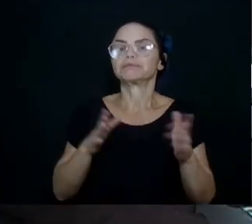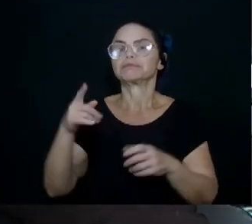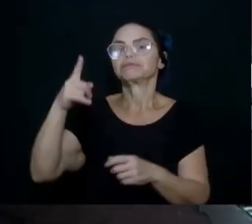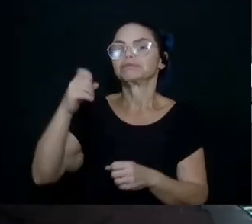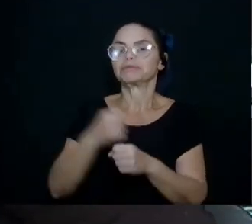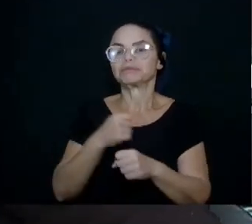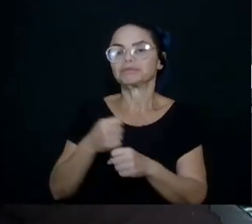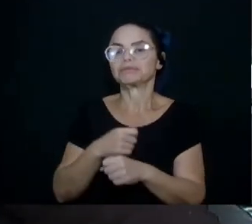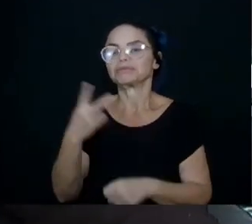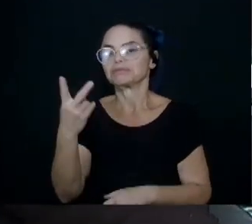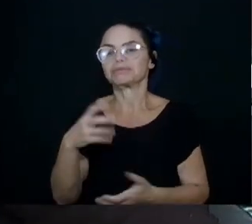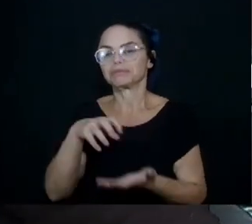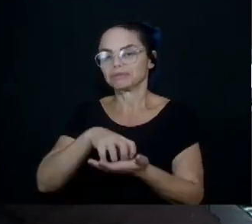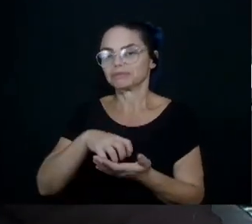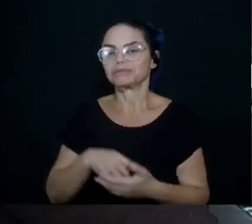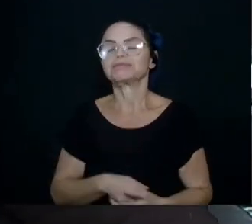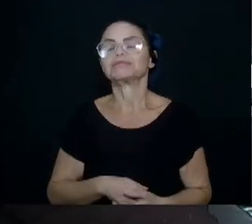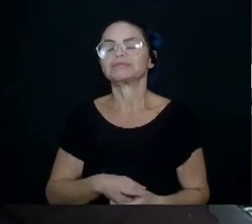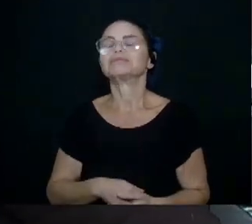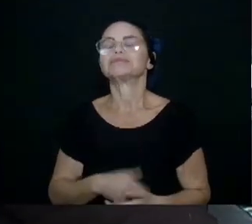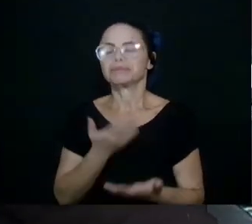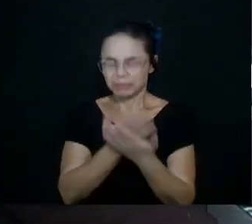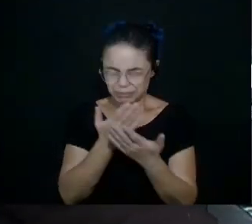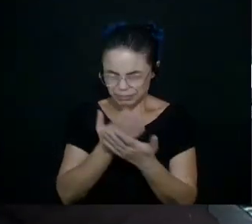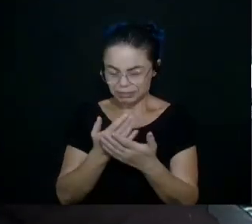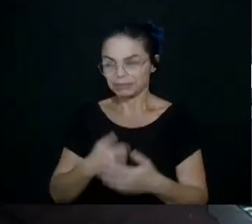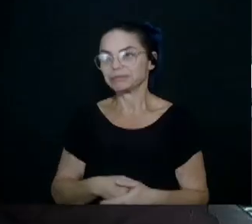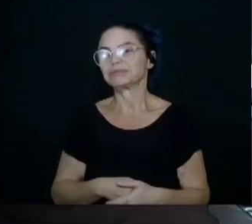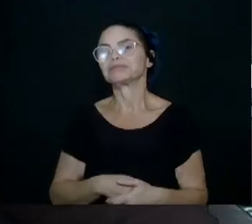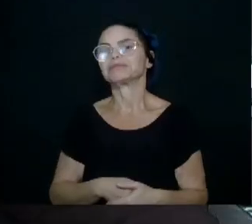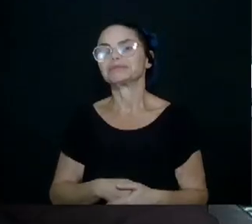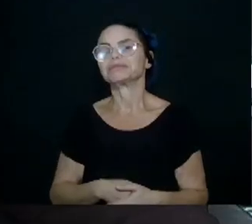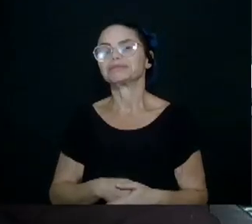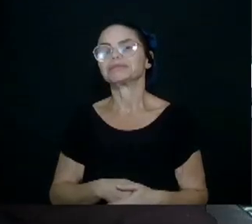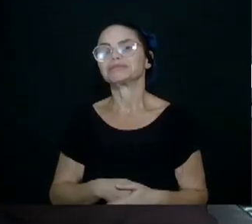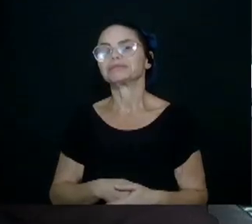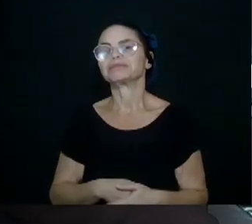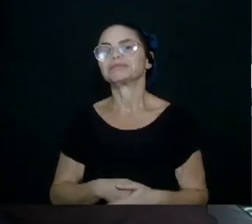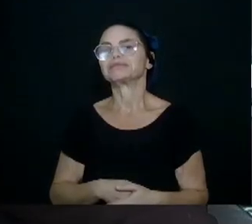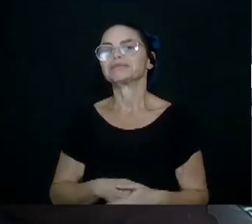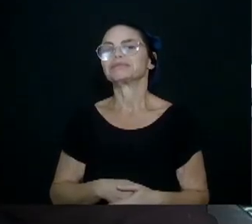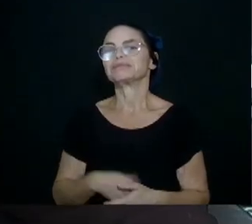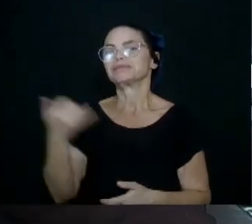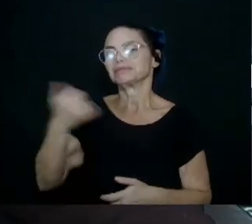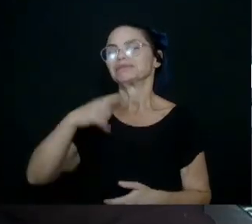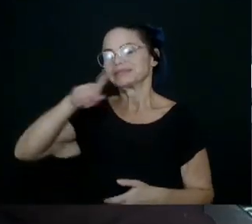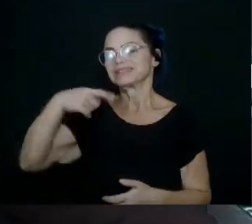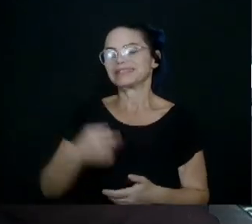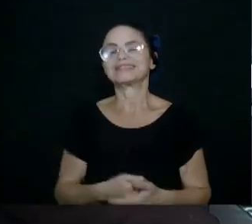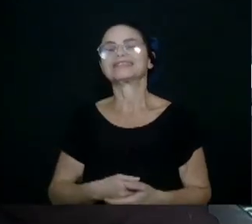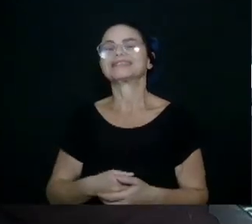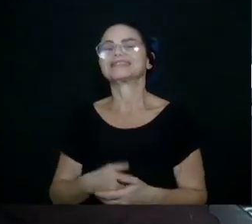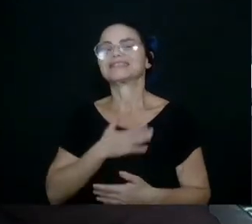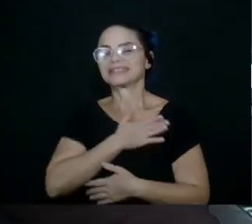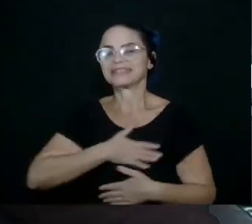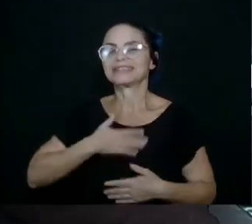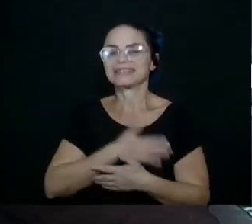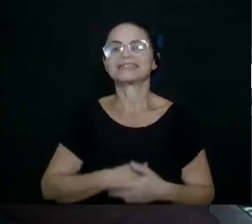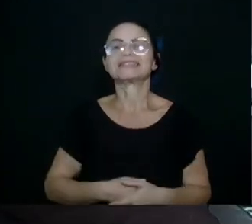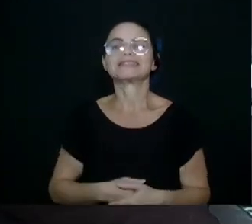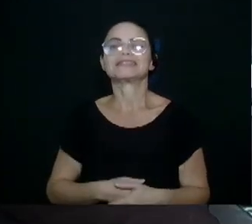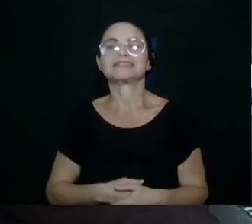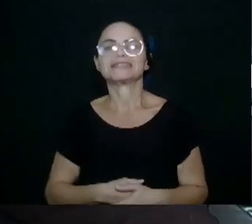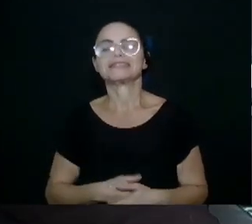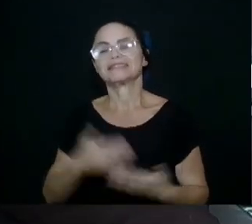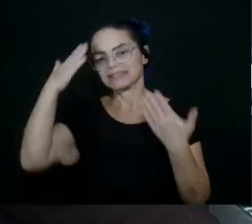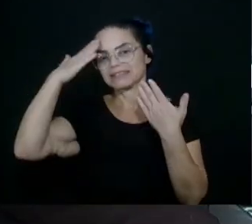segunda unidade. Aí. Já está estudando para isso? Já estou estudando para isso. Vem contar pra gente depois? Claro, vai ser um prazer. Tá certo, então. Muito